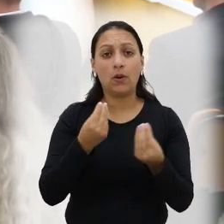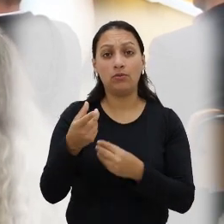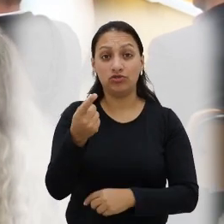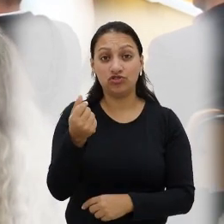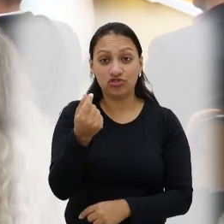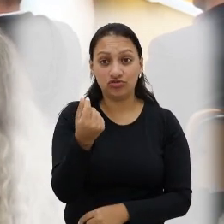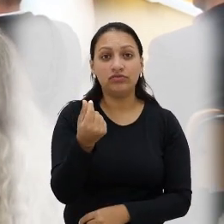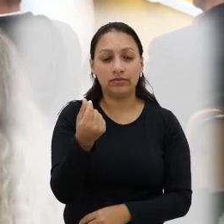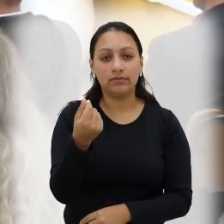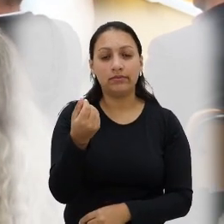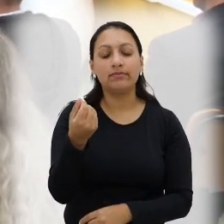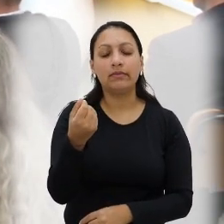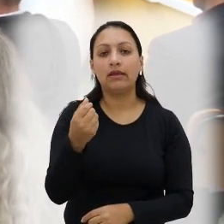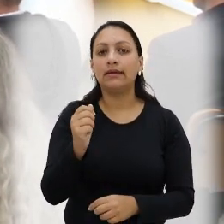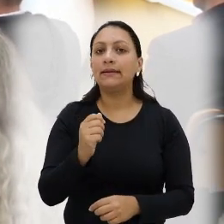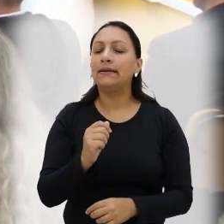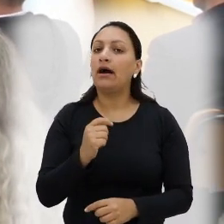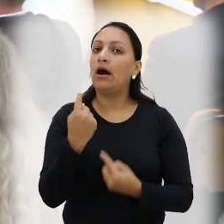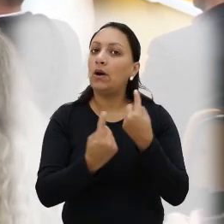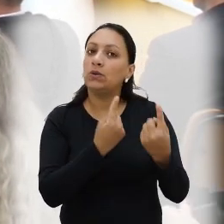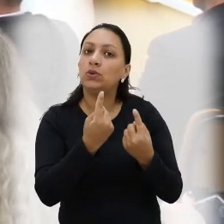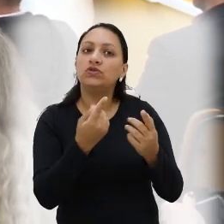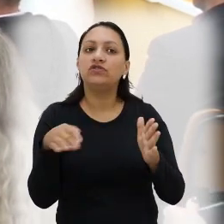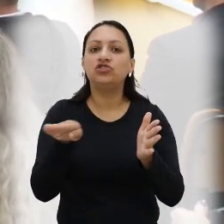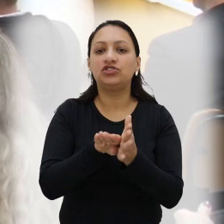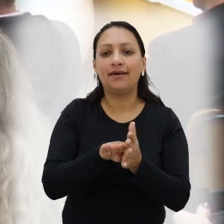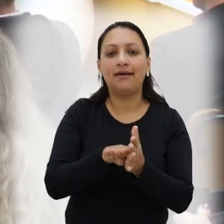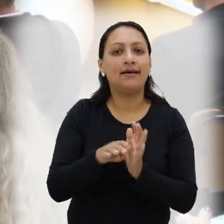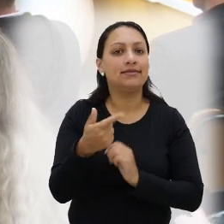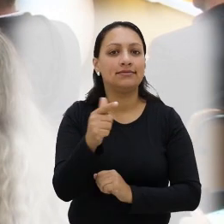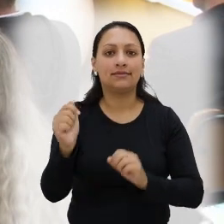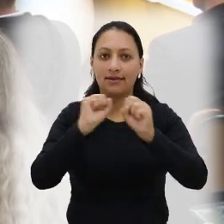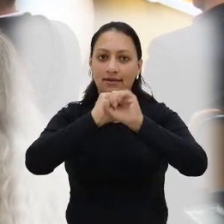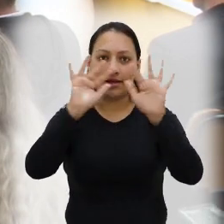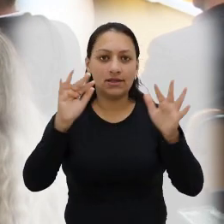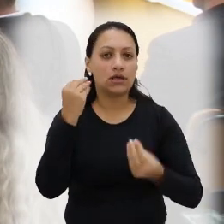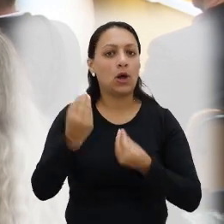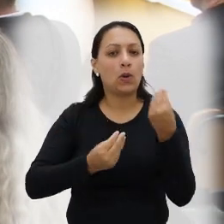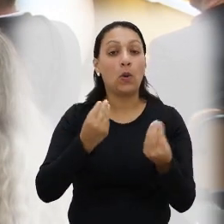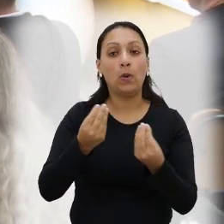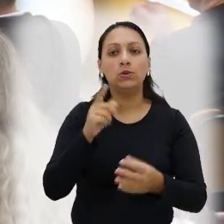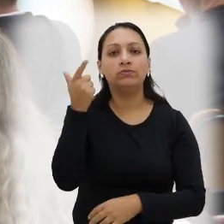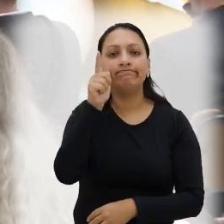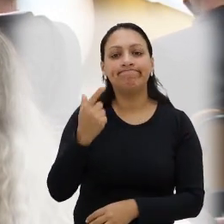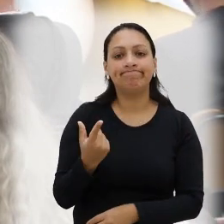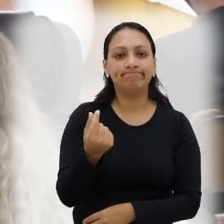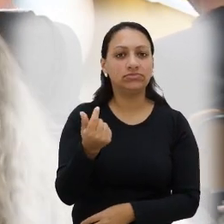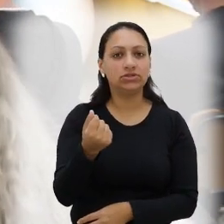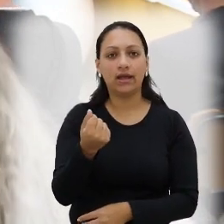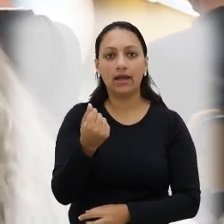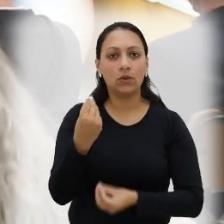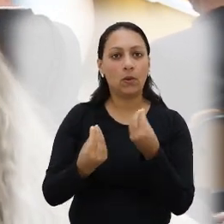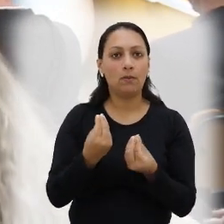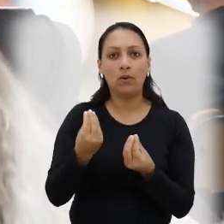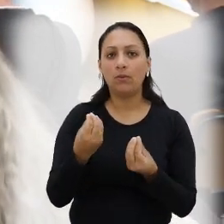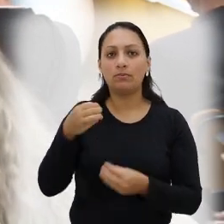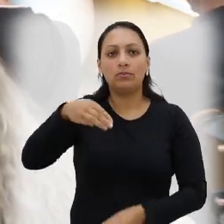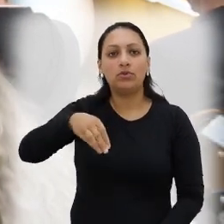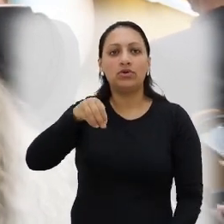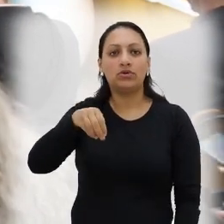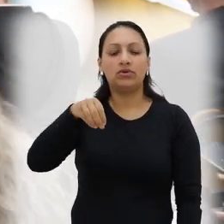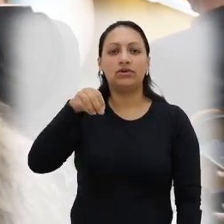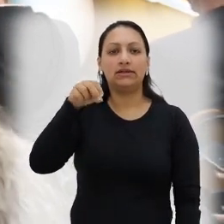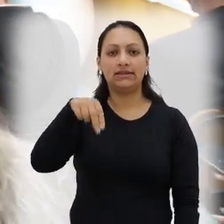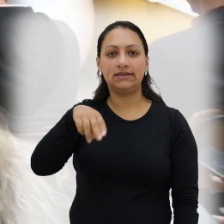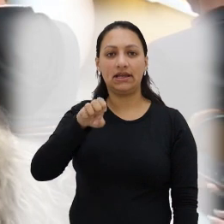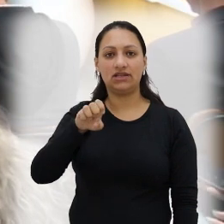que pareça, alguns de vocês vão chegar aqui sem clareza no modelo de monetização. E parece ser uma das primeiras coisas que a gente pensa